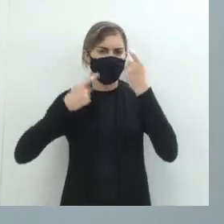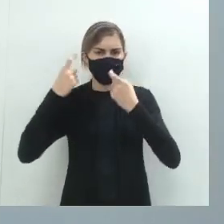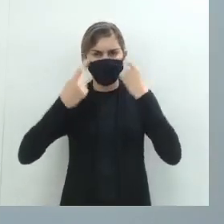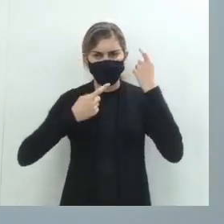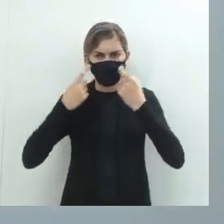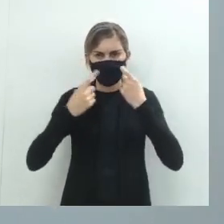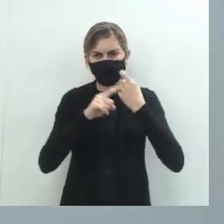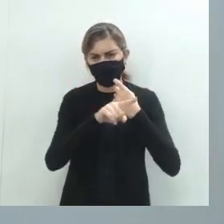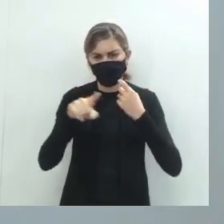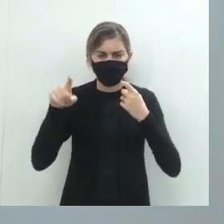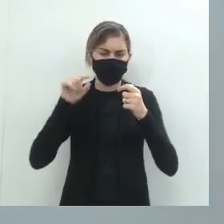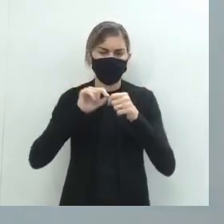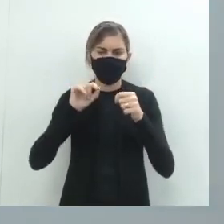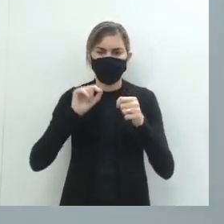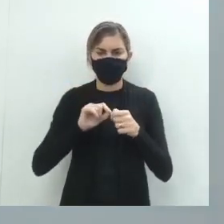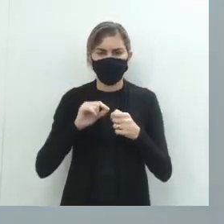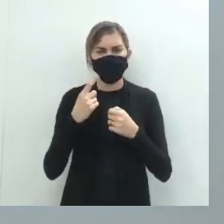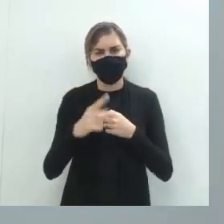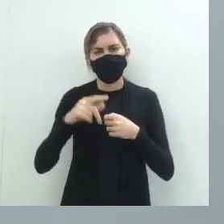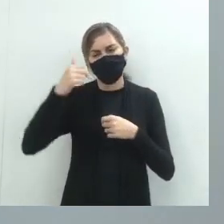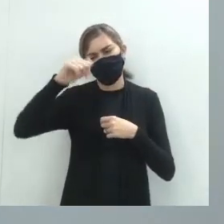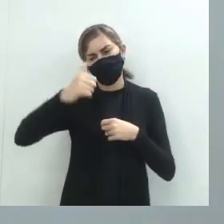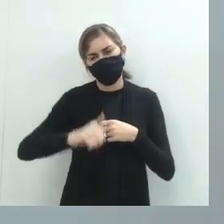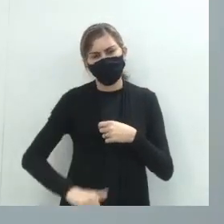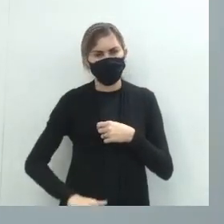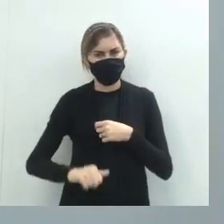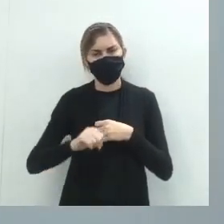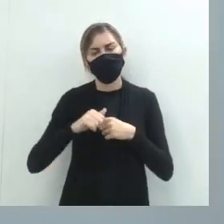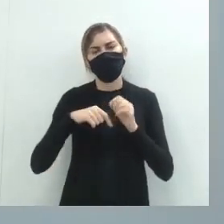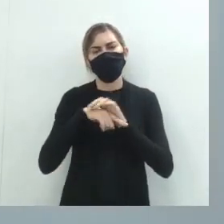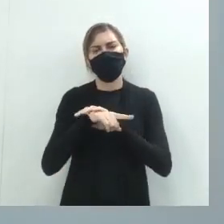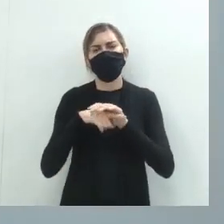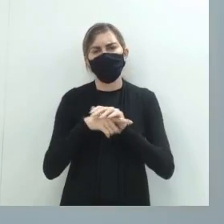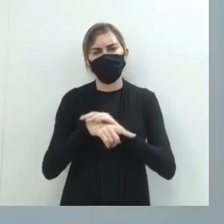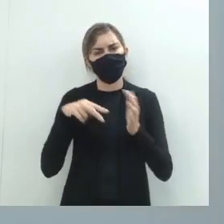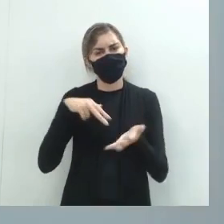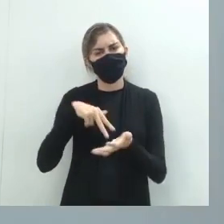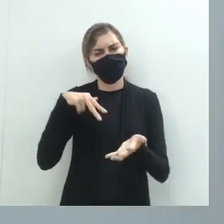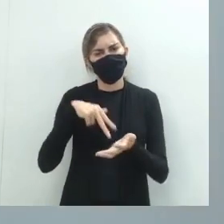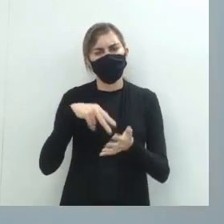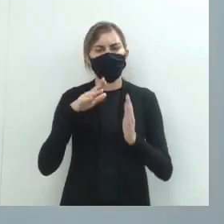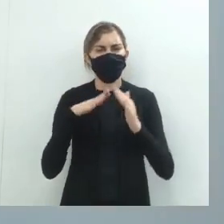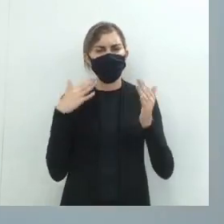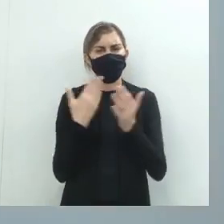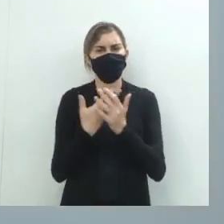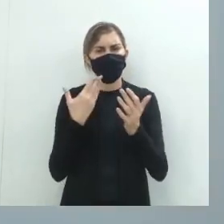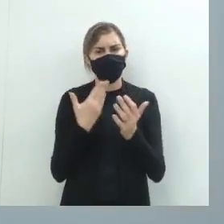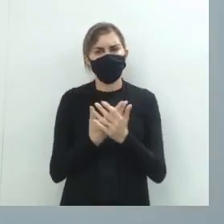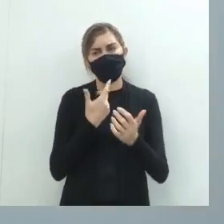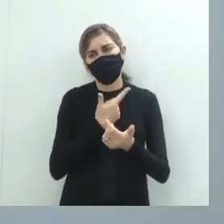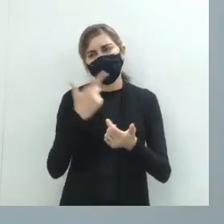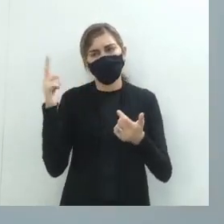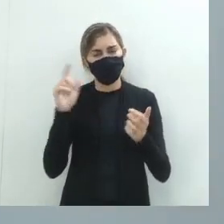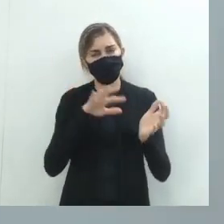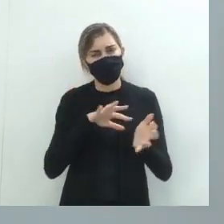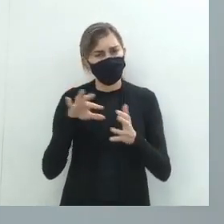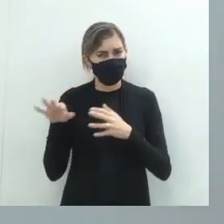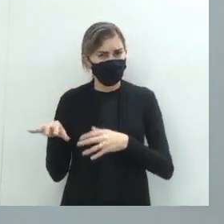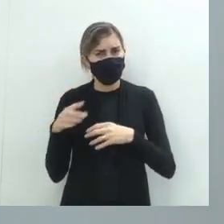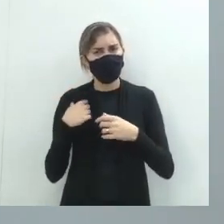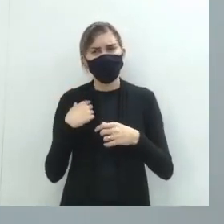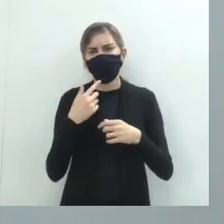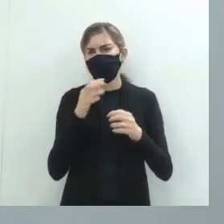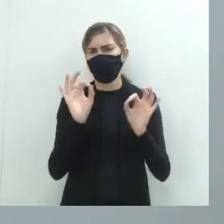preocupa. Você vai fazer essa avaliação diagnóstica presencial na escola em outro momento.